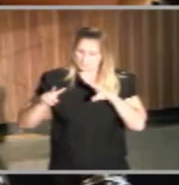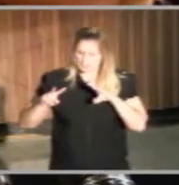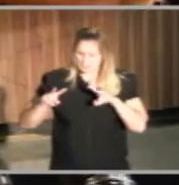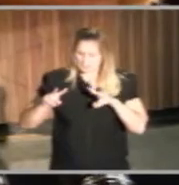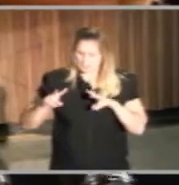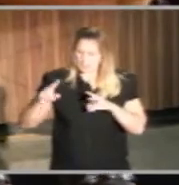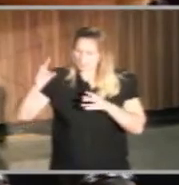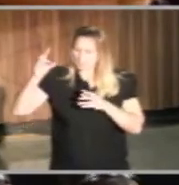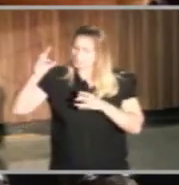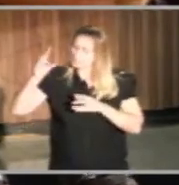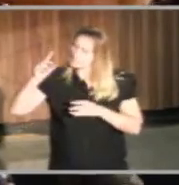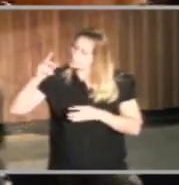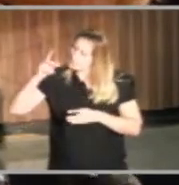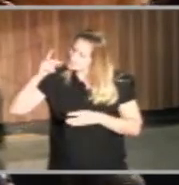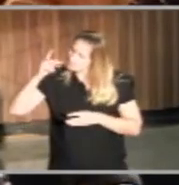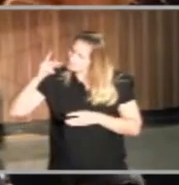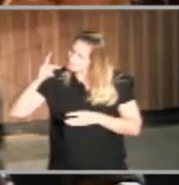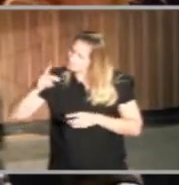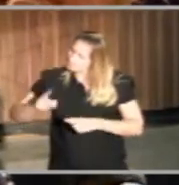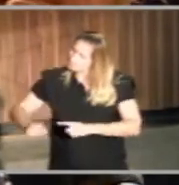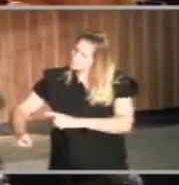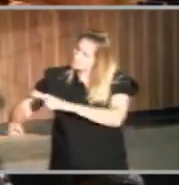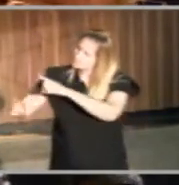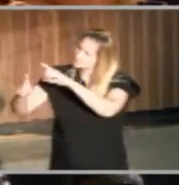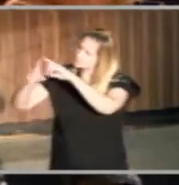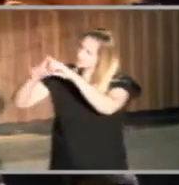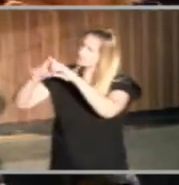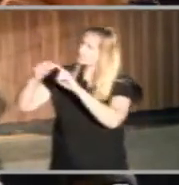todos esses pedidos que estão sendo levados a Ti agora.